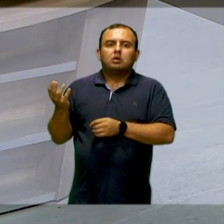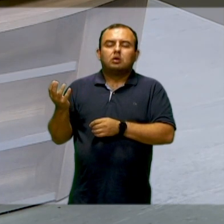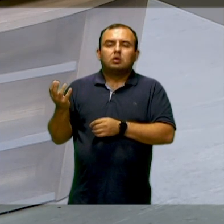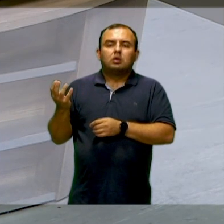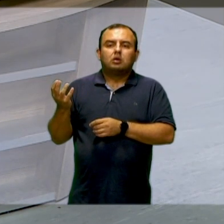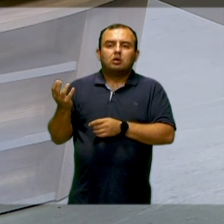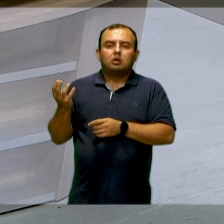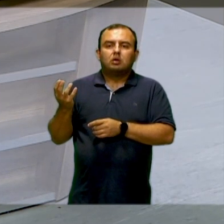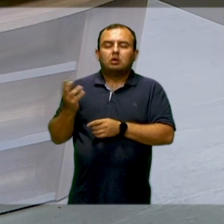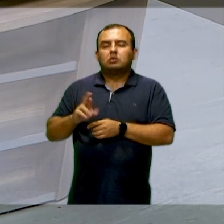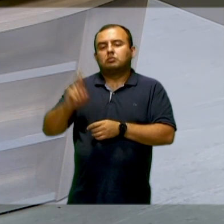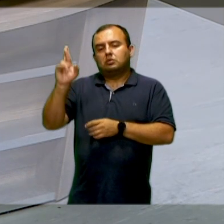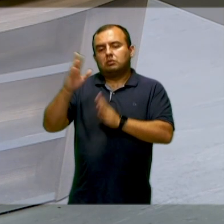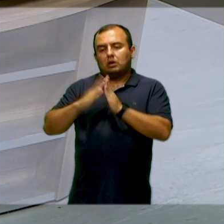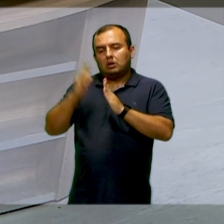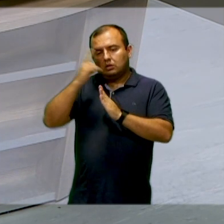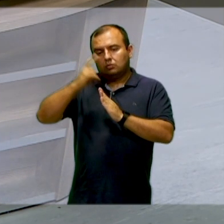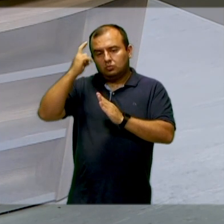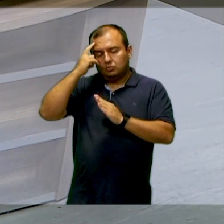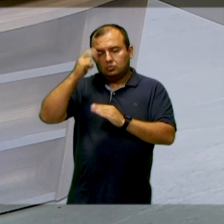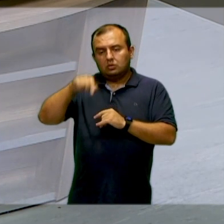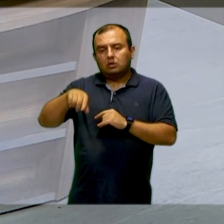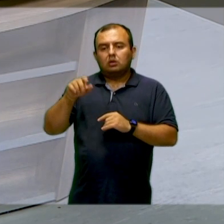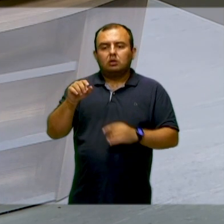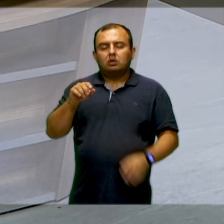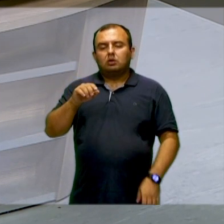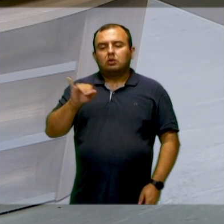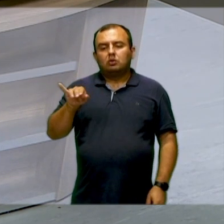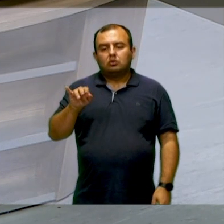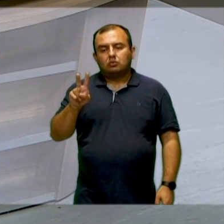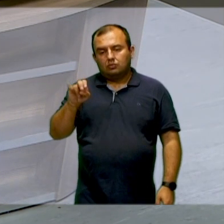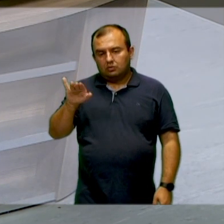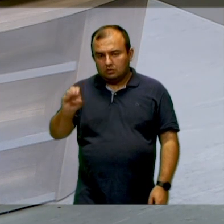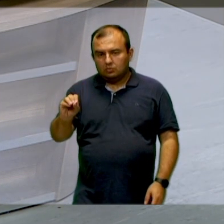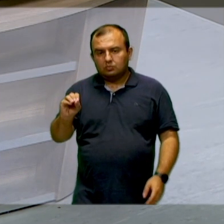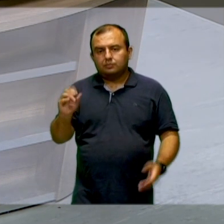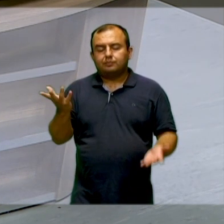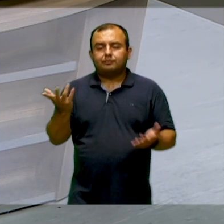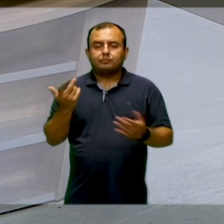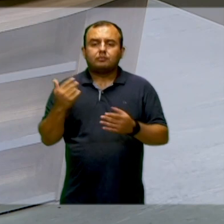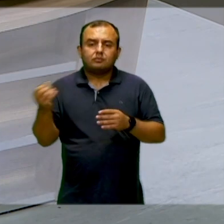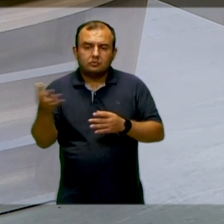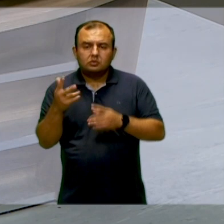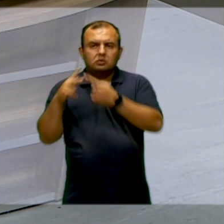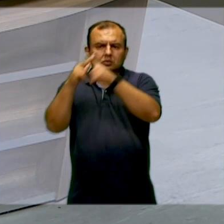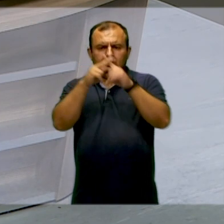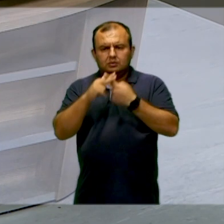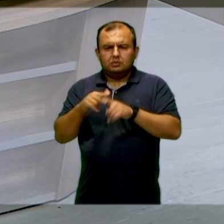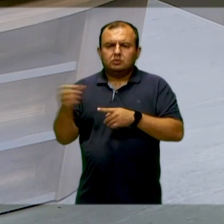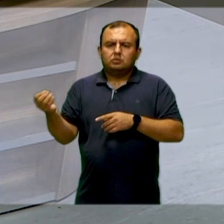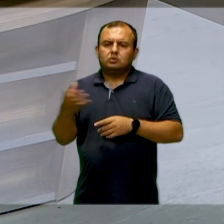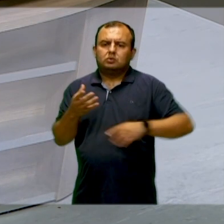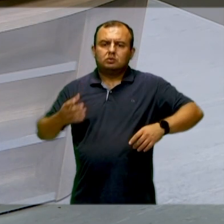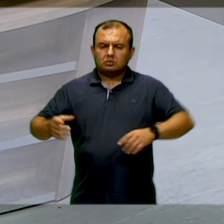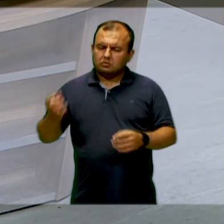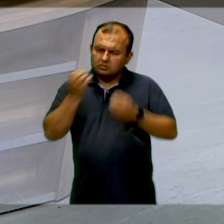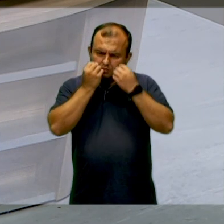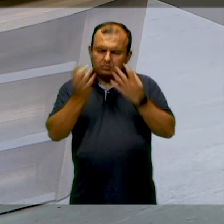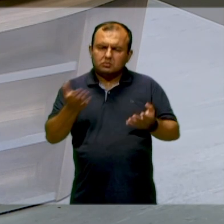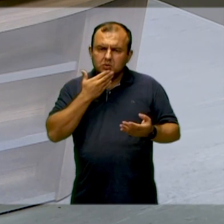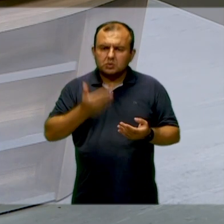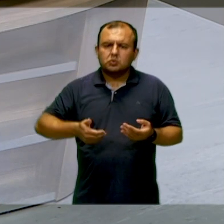cuidando da Casa Cultura. E assim, ó, mesmo a gente passando por uma intervenção recente na Casa da Cultura, que foi boa,